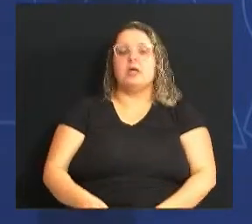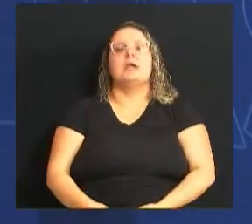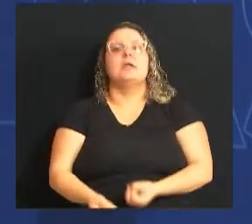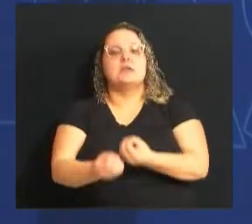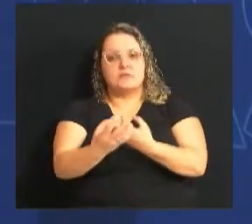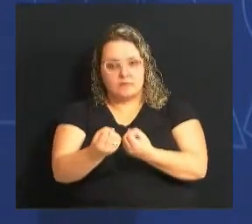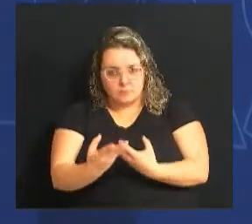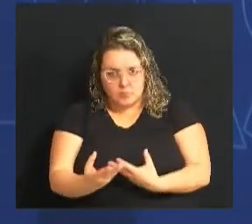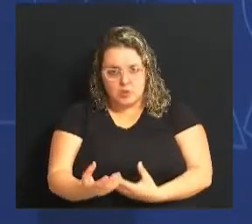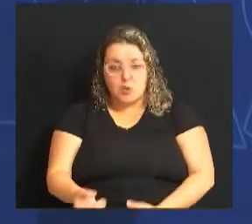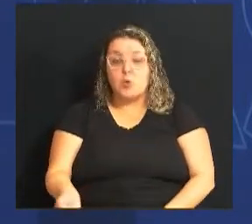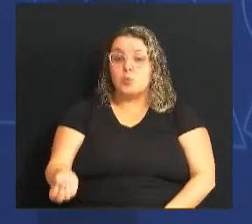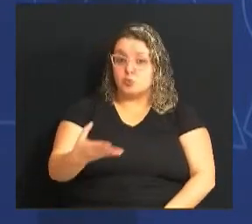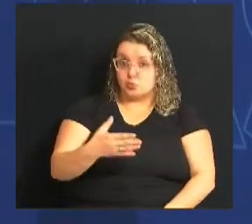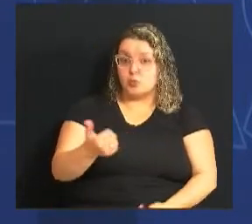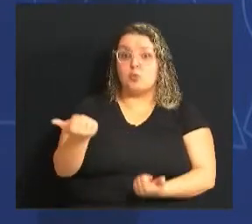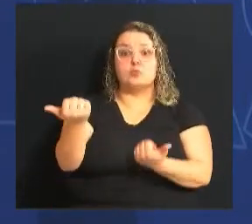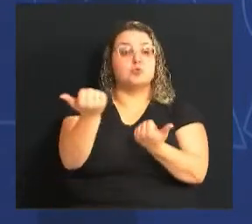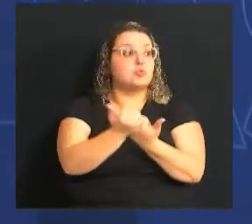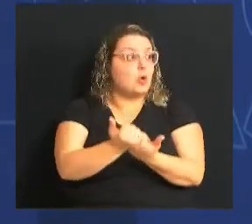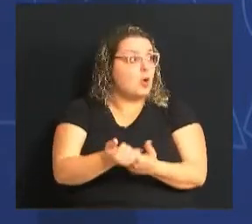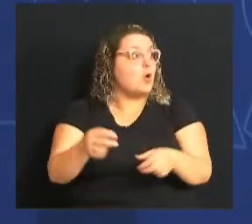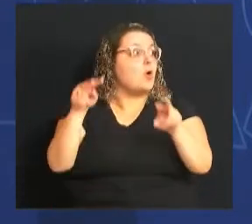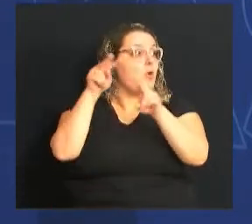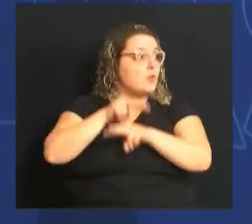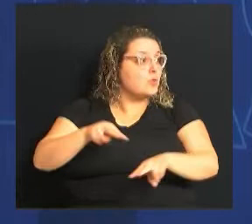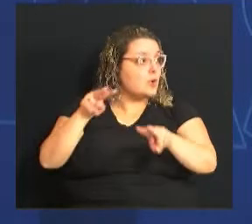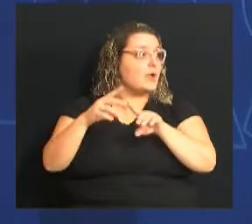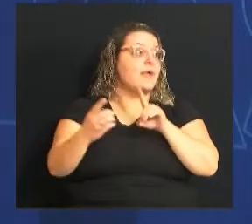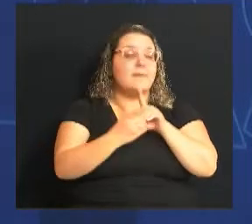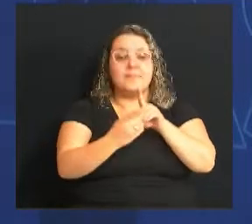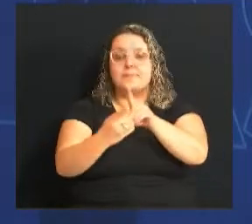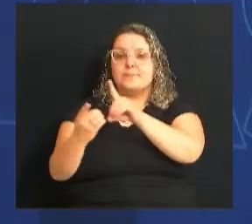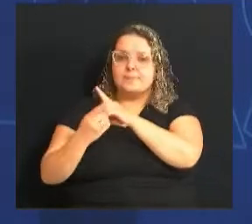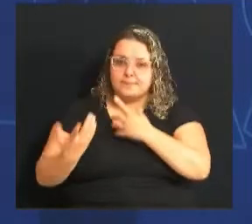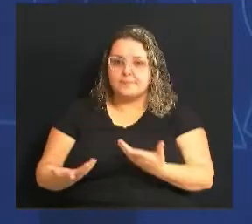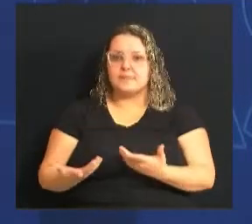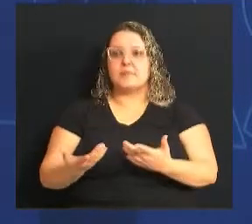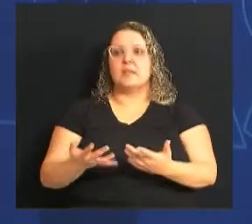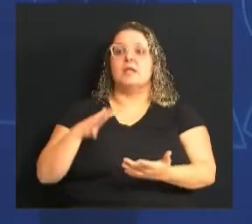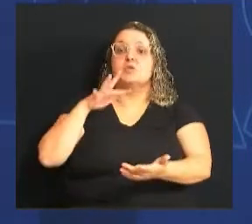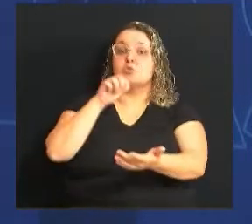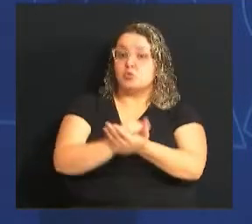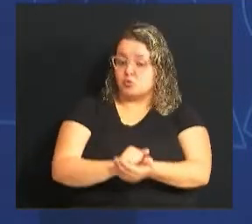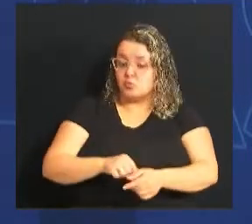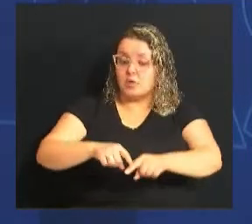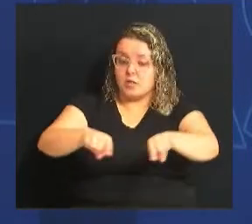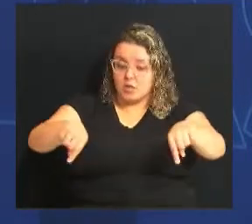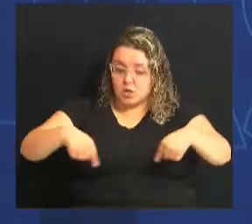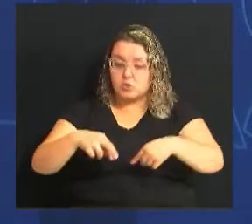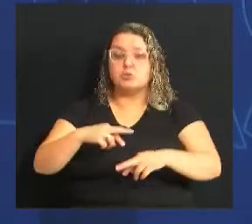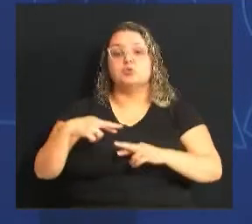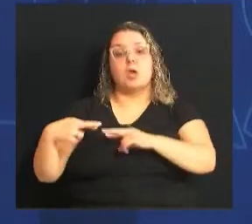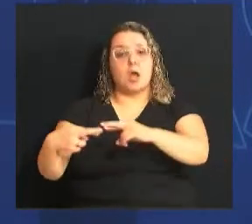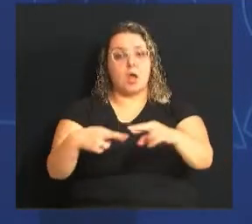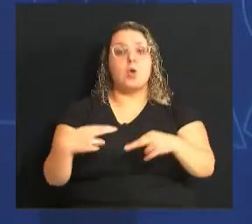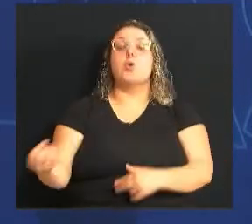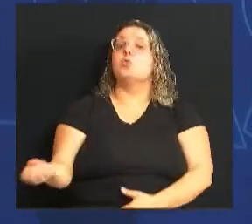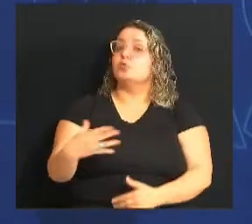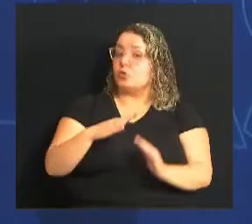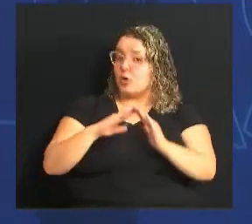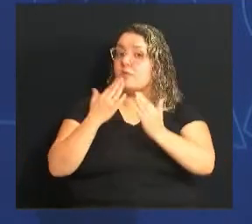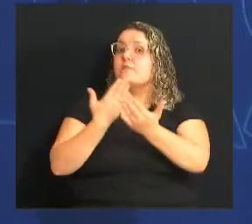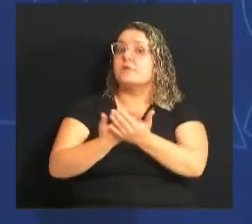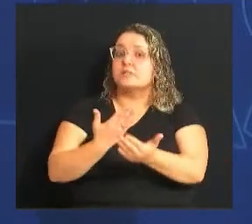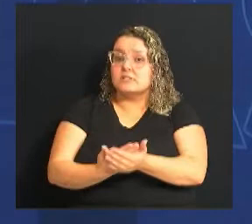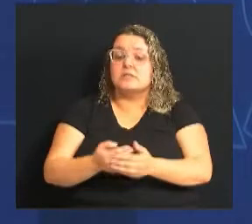Os novos postos visam atender a maior demanda de matrículas na rede, atendimento a novas escolas e